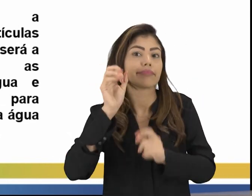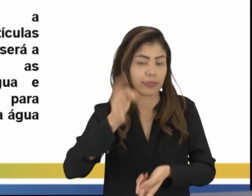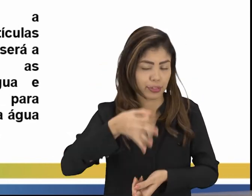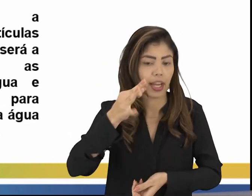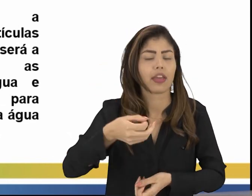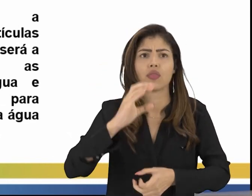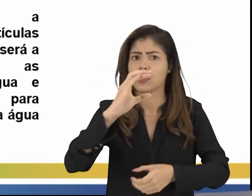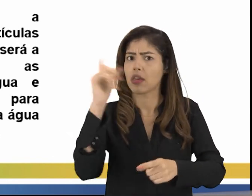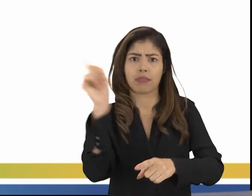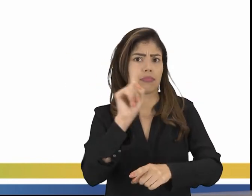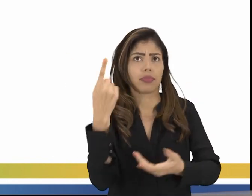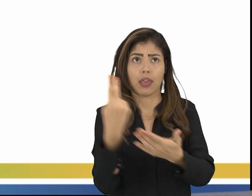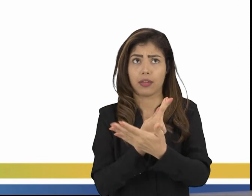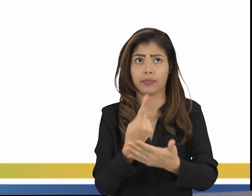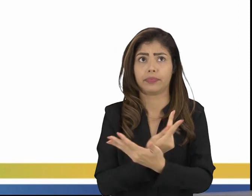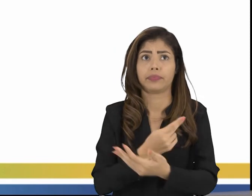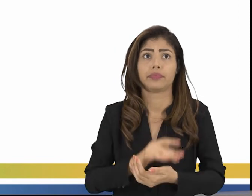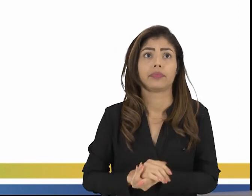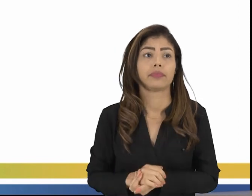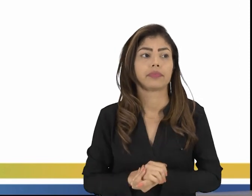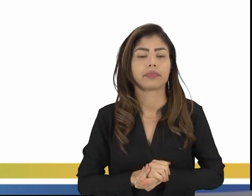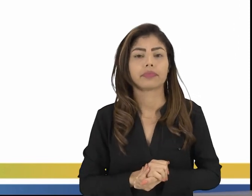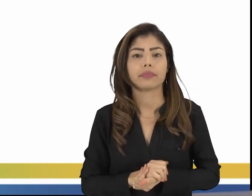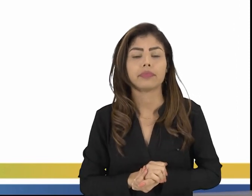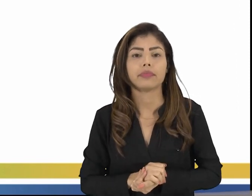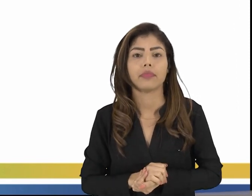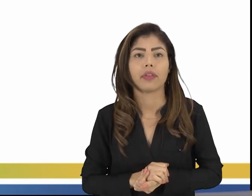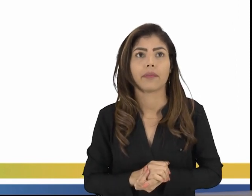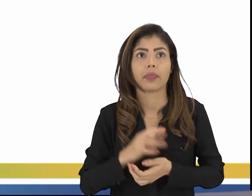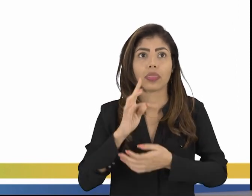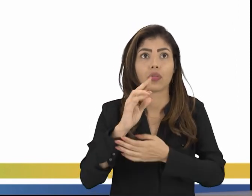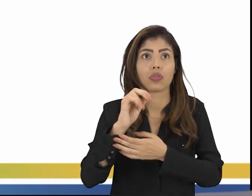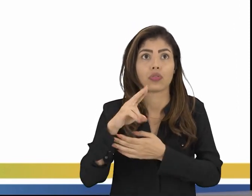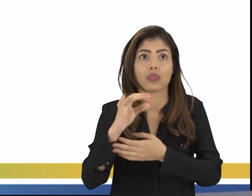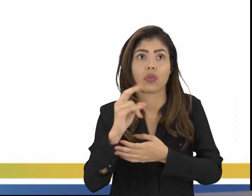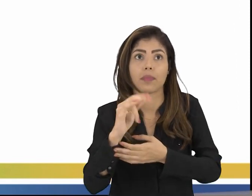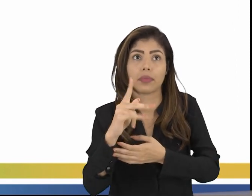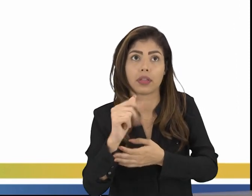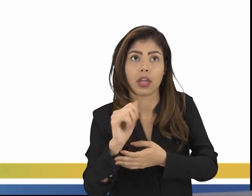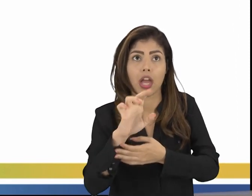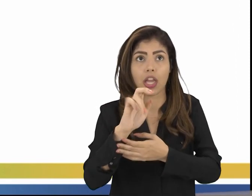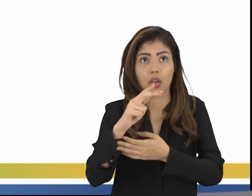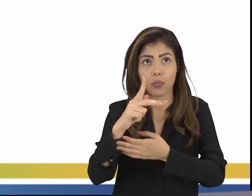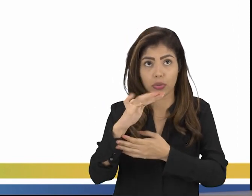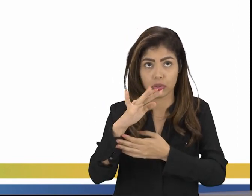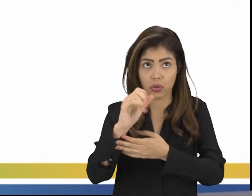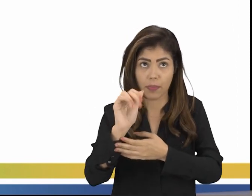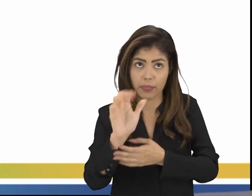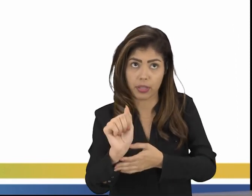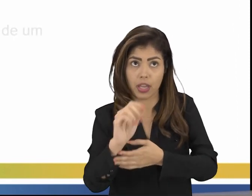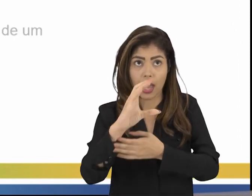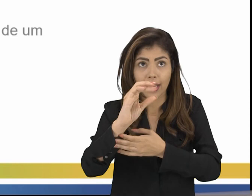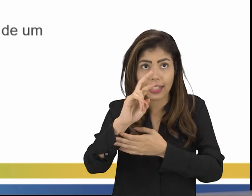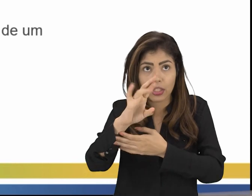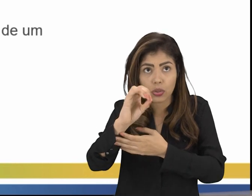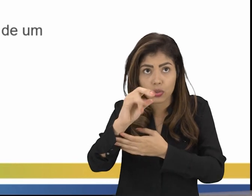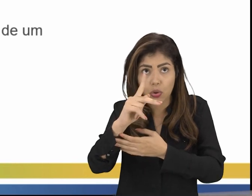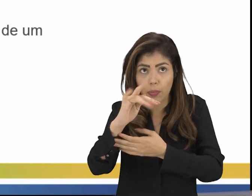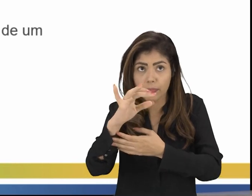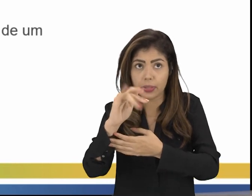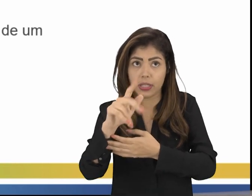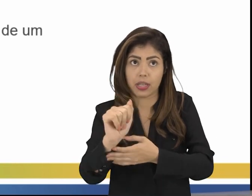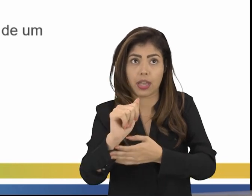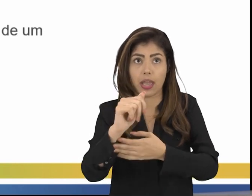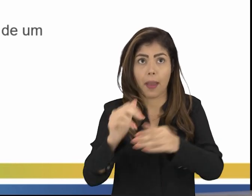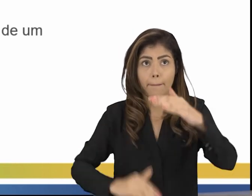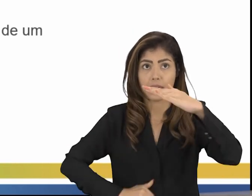O xizinho na letra E. Bom, tonoscopia, ebulioscopia, crioscopia